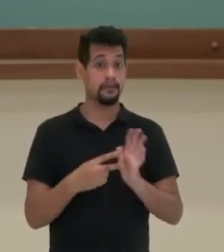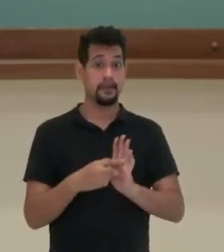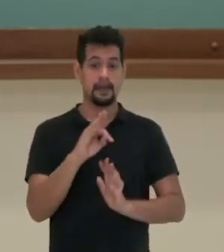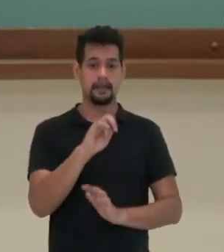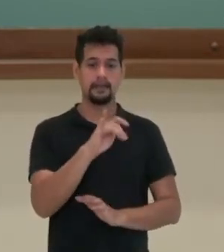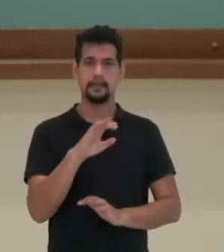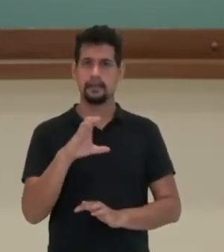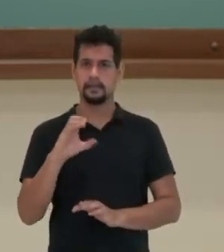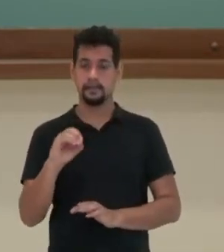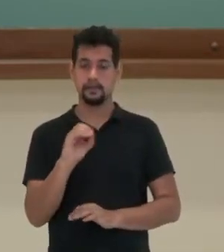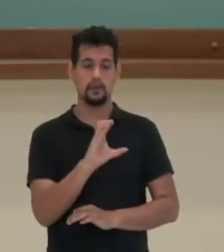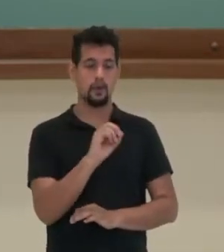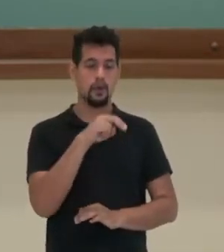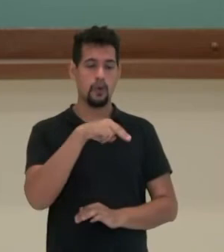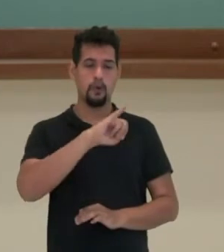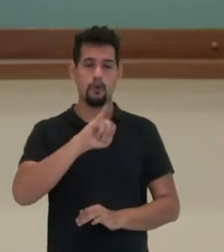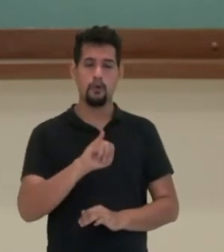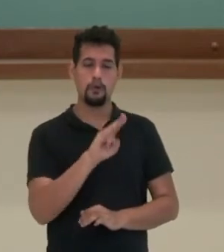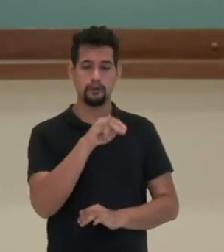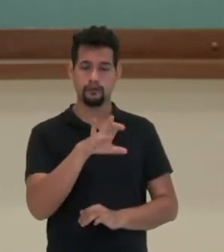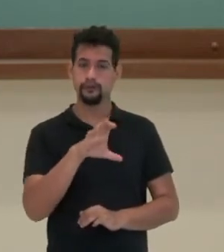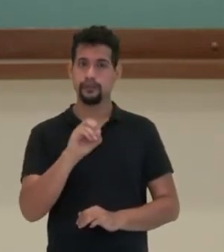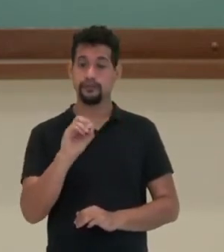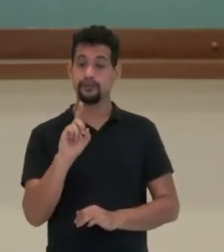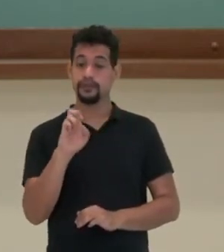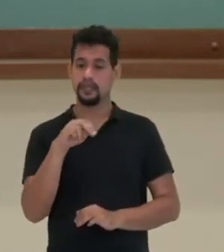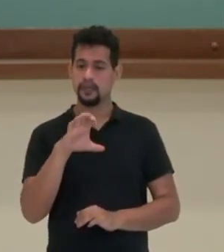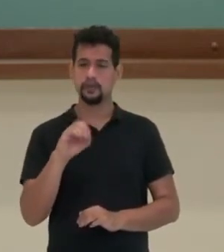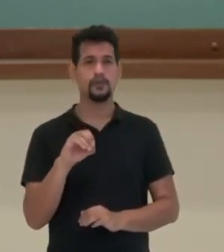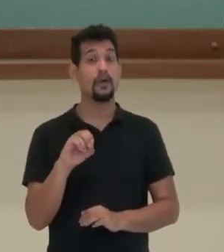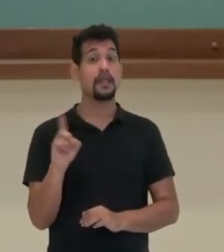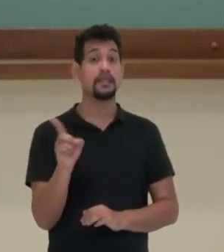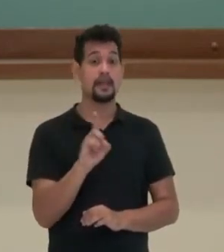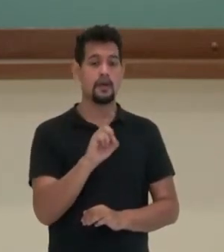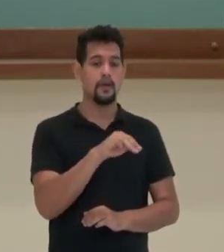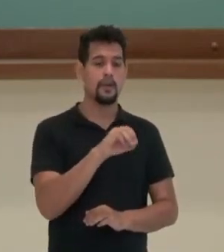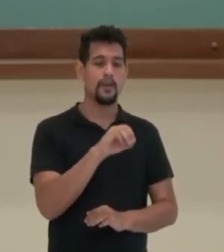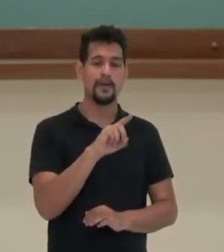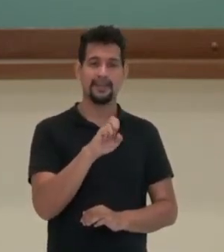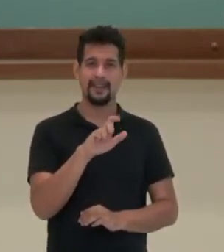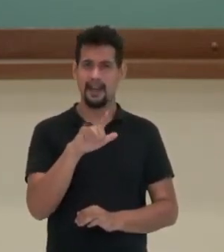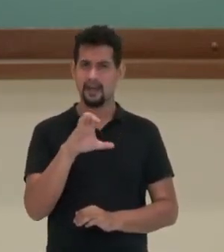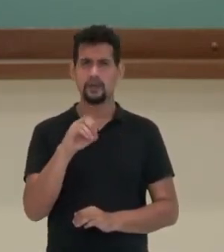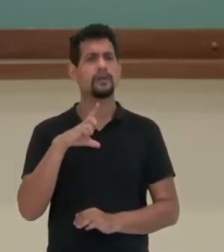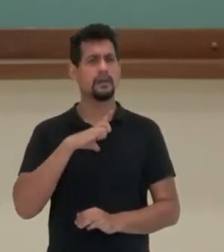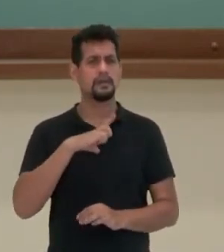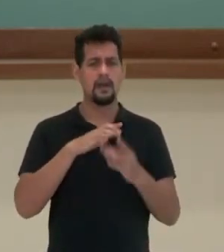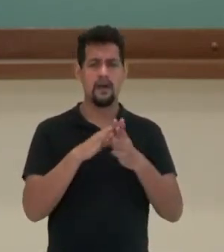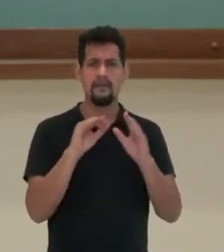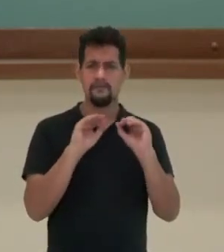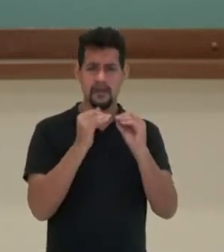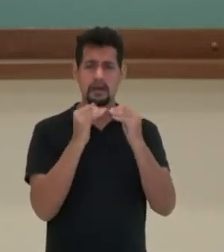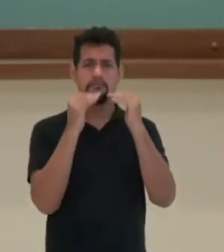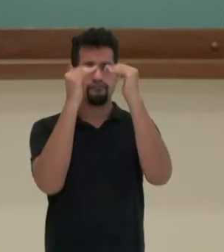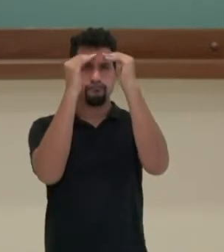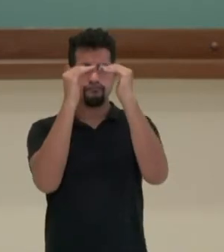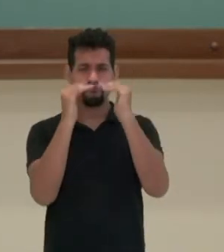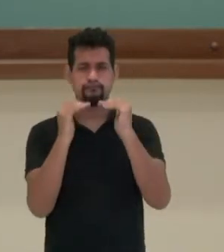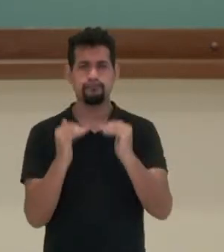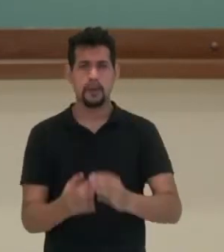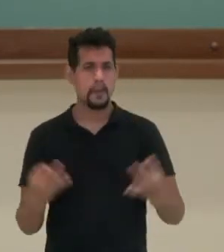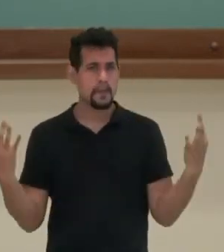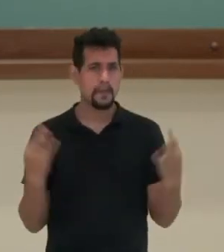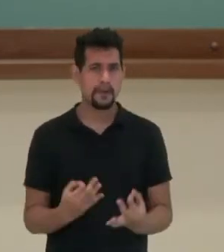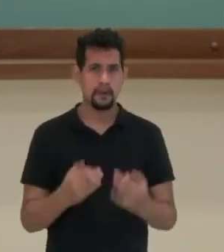tecido conjuntivo propriamente dito denso, não modelado, que tem as fibras bem certinhas, ele é